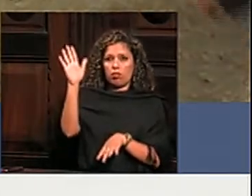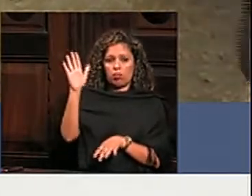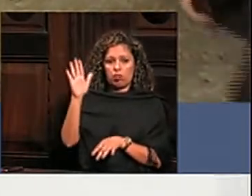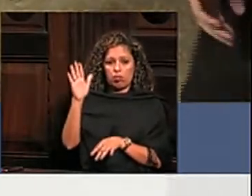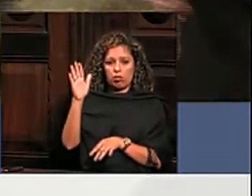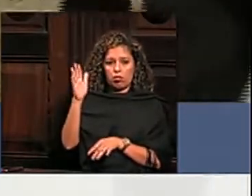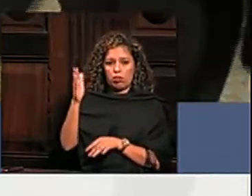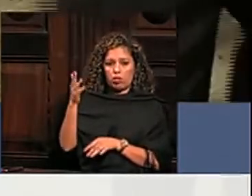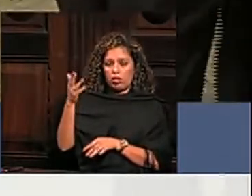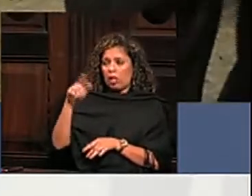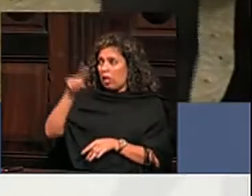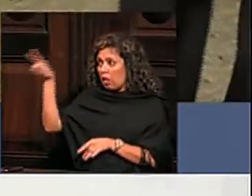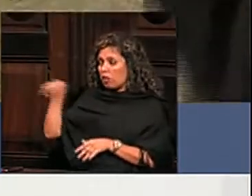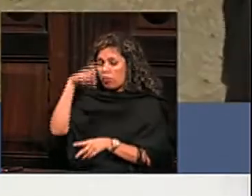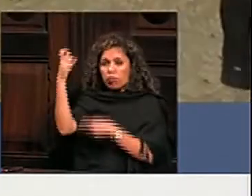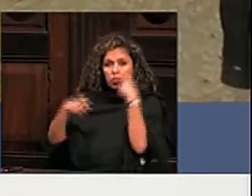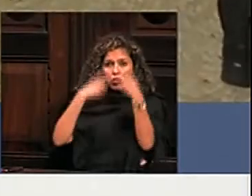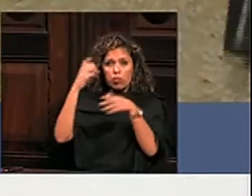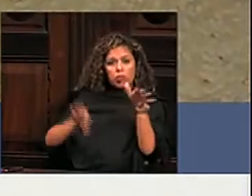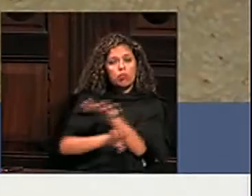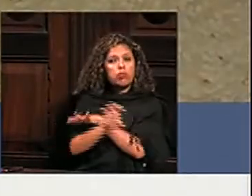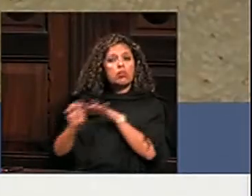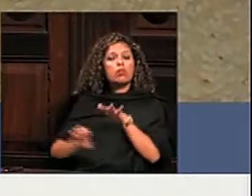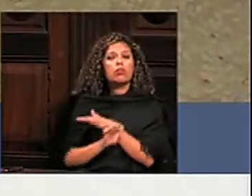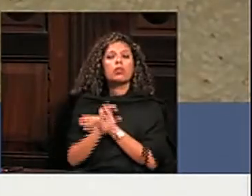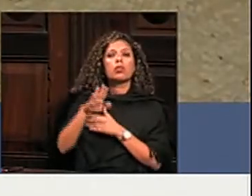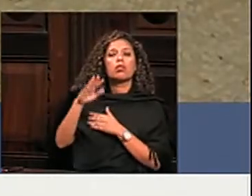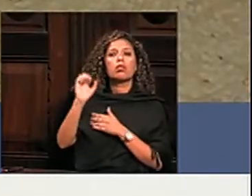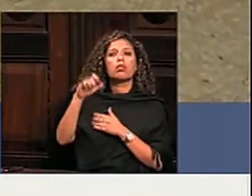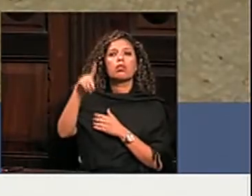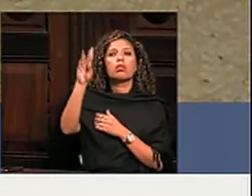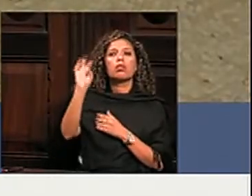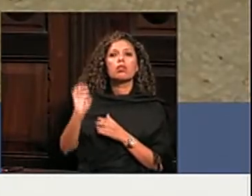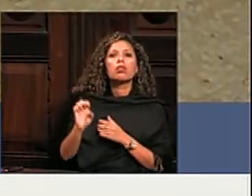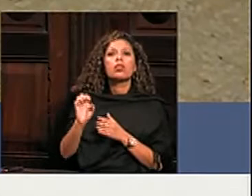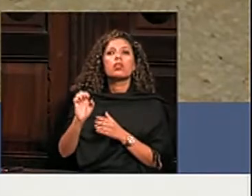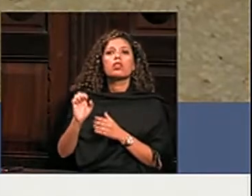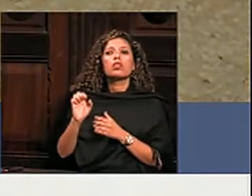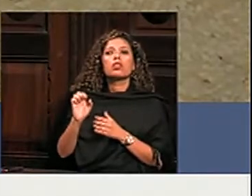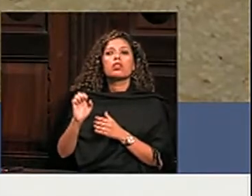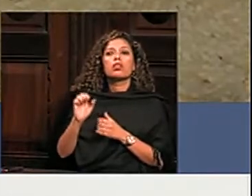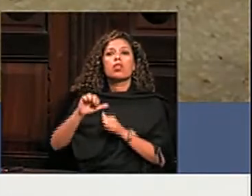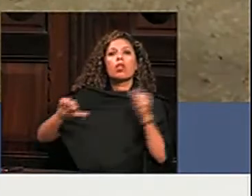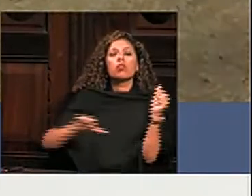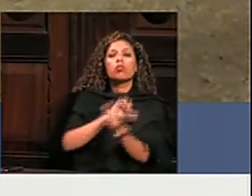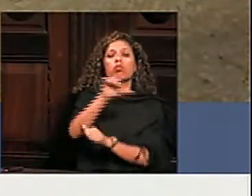de privatização da SEDAI. A SEDAI tem que permanecer empresa pública.